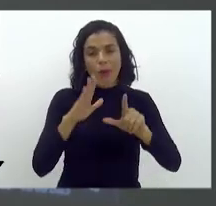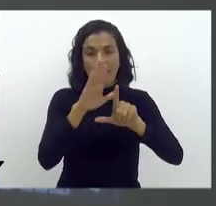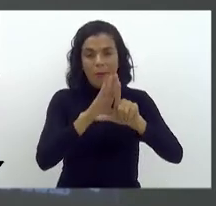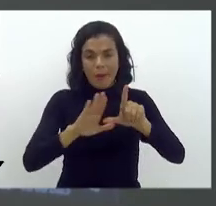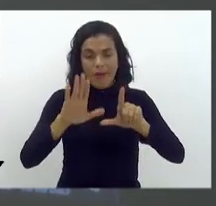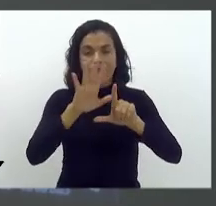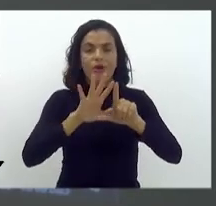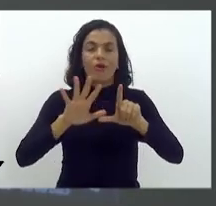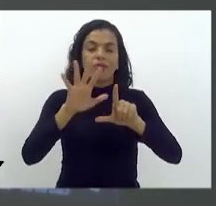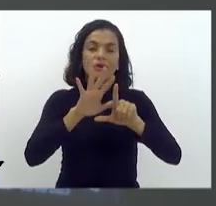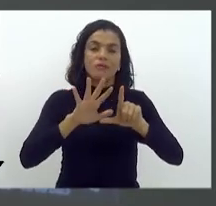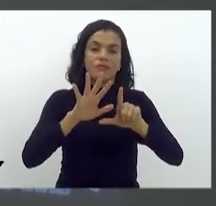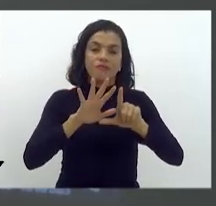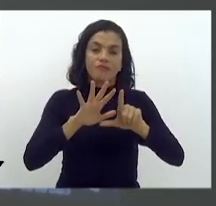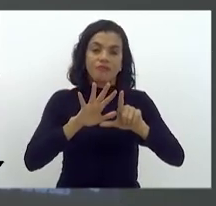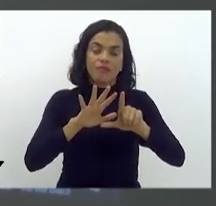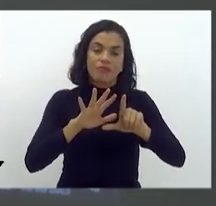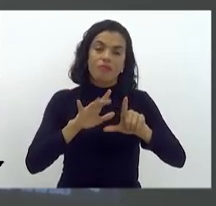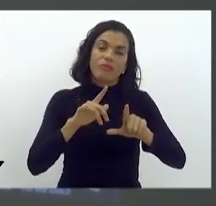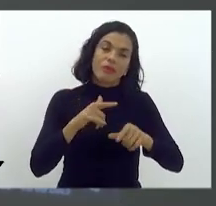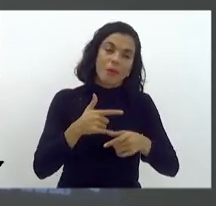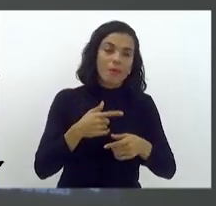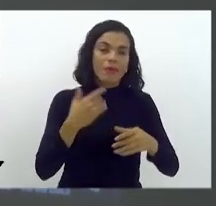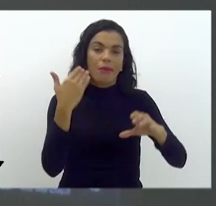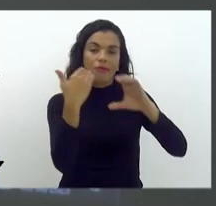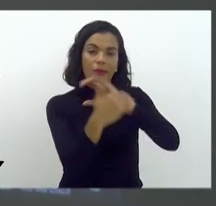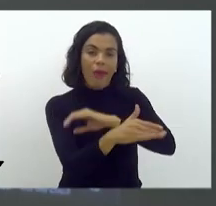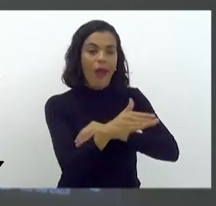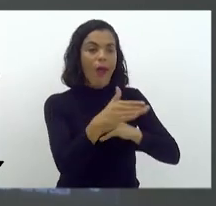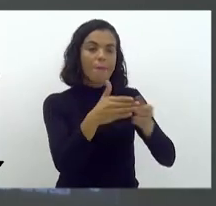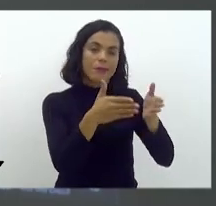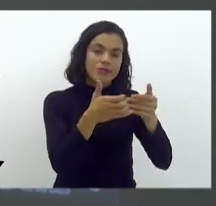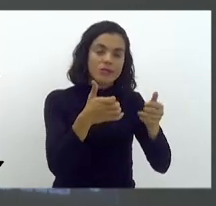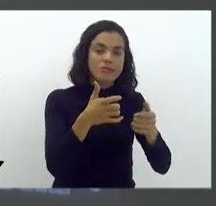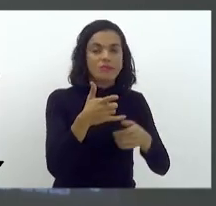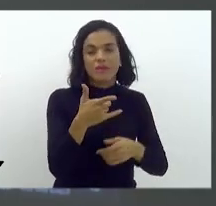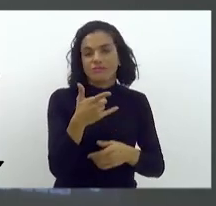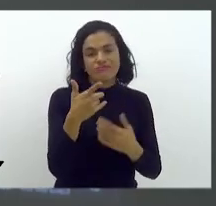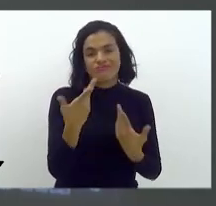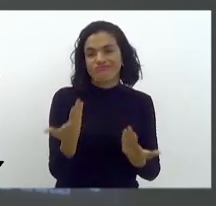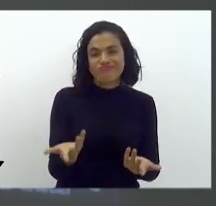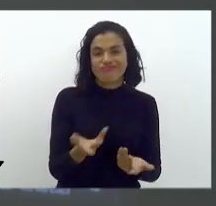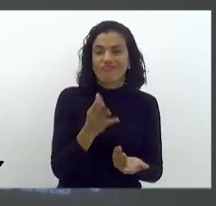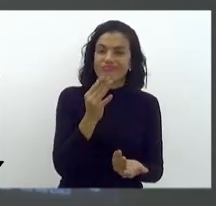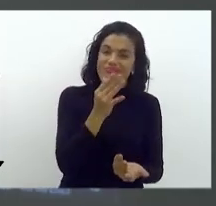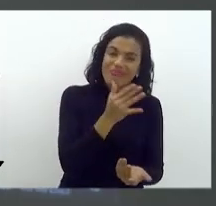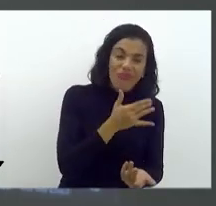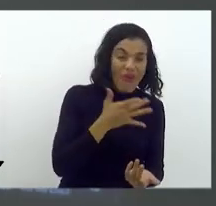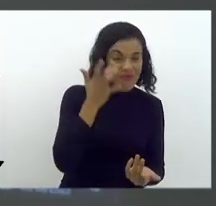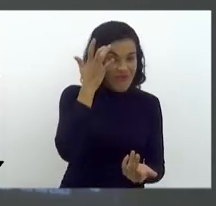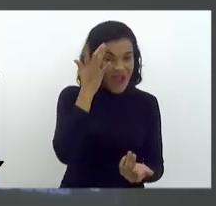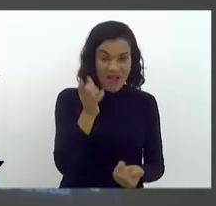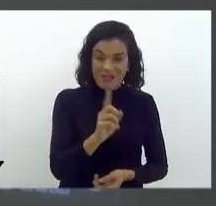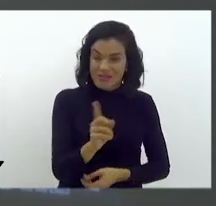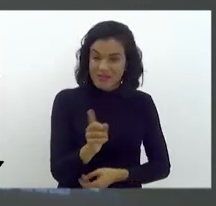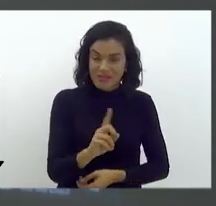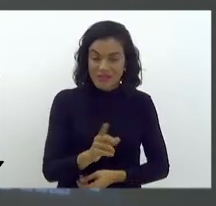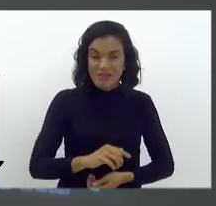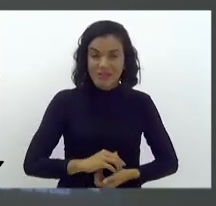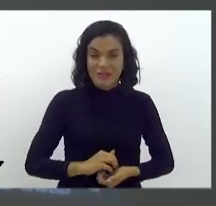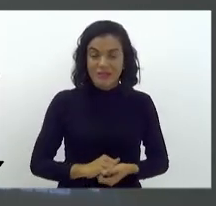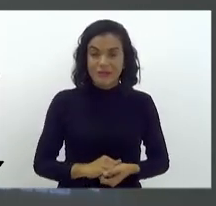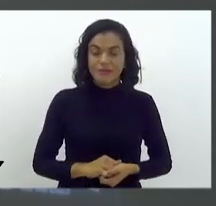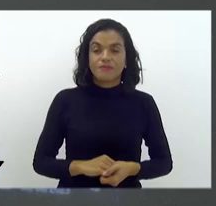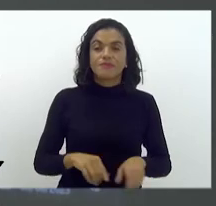enviarem ofícios e pedidos mas é não é uma coisa um acesso que todos conhecem não é algo muito fácil você fazer